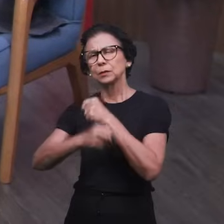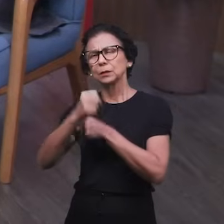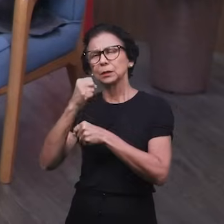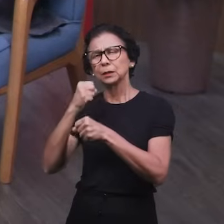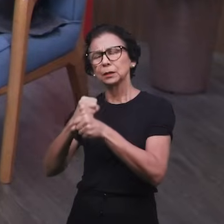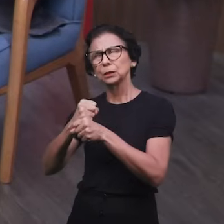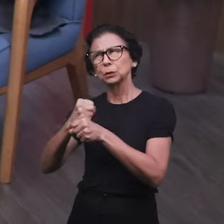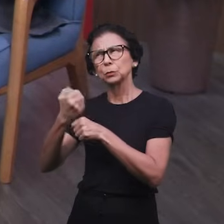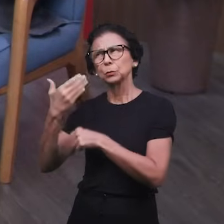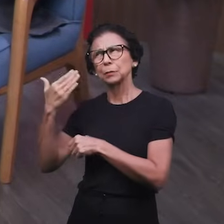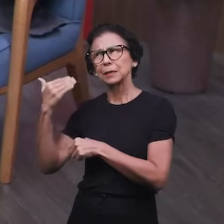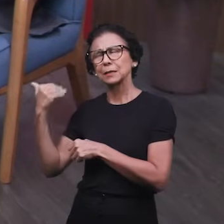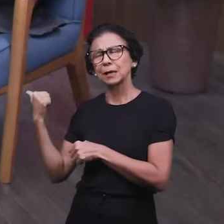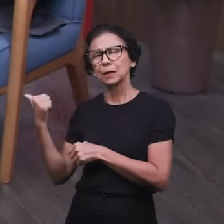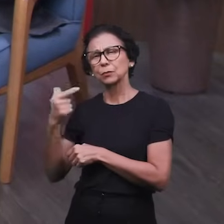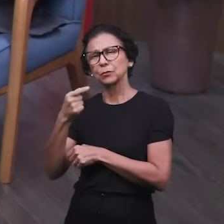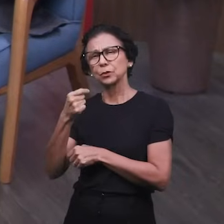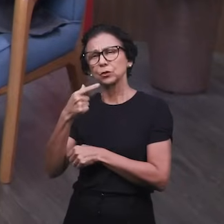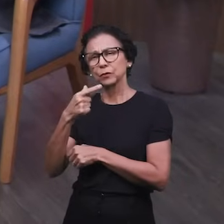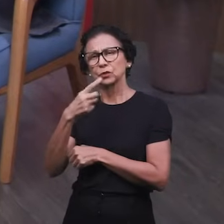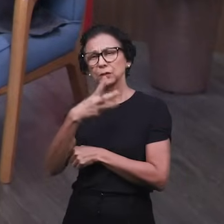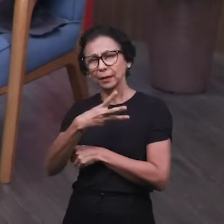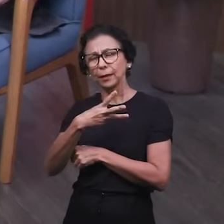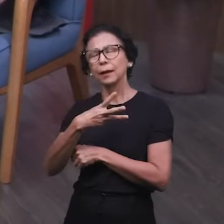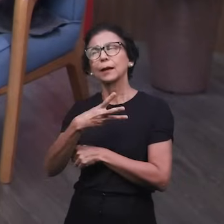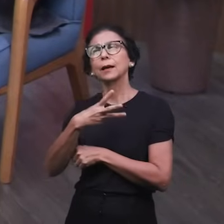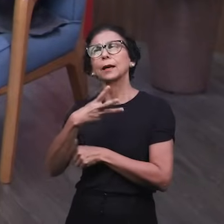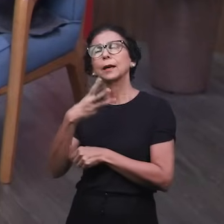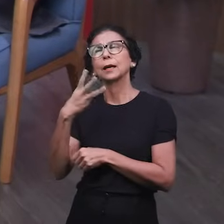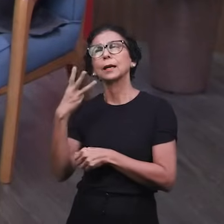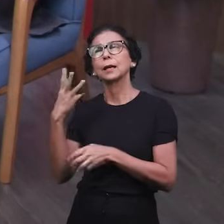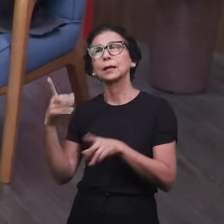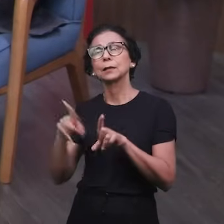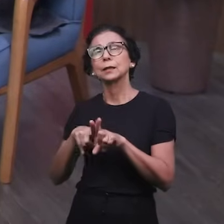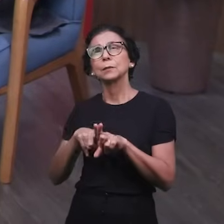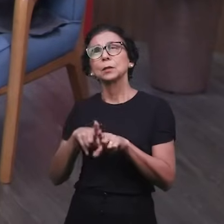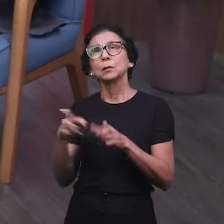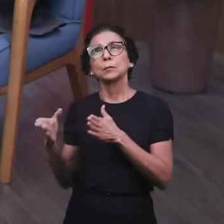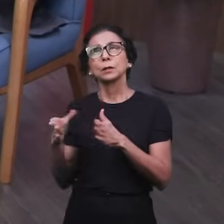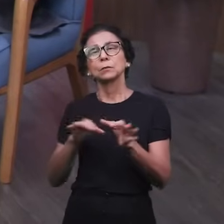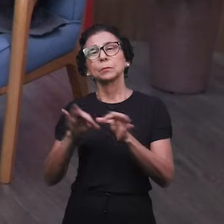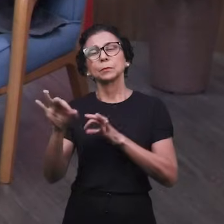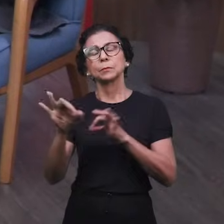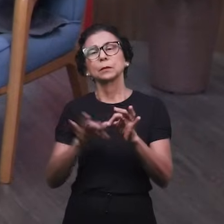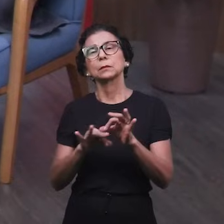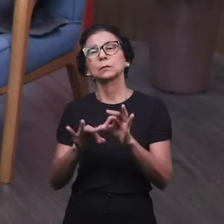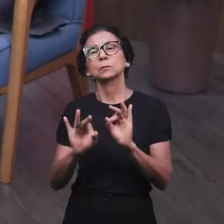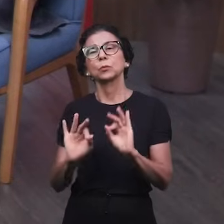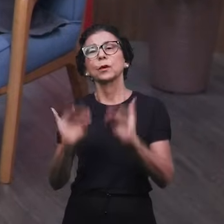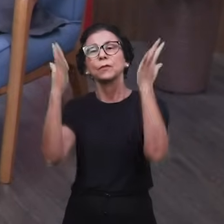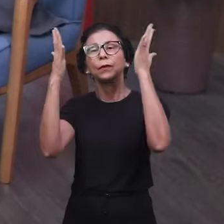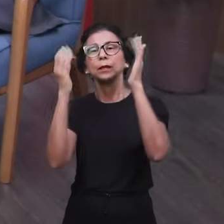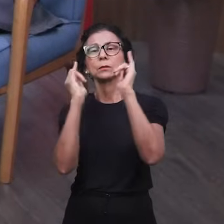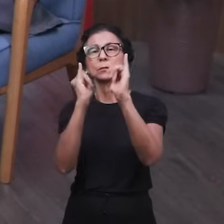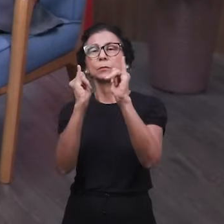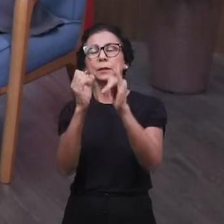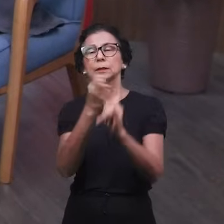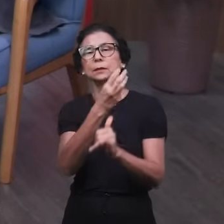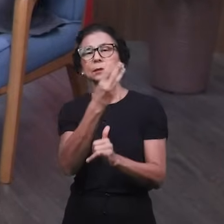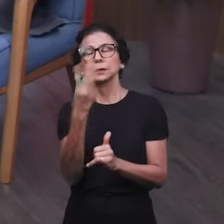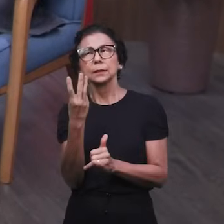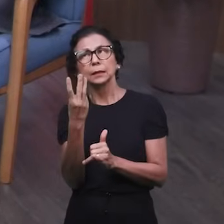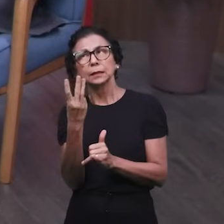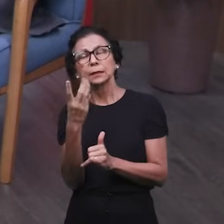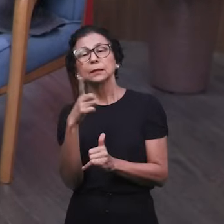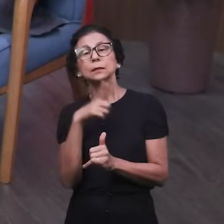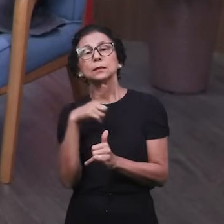ano passado e preparação para o Trombetas e Festas, e que essa pergunta foi feita numa reunião de